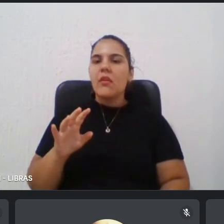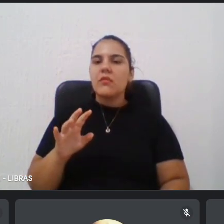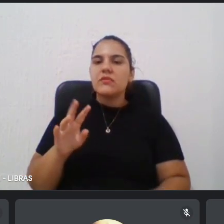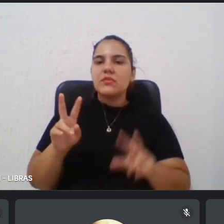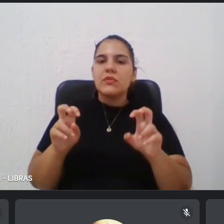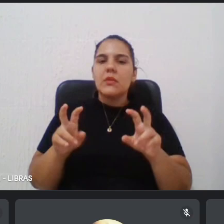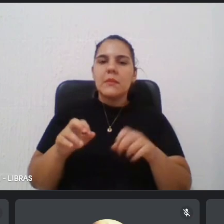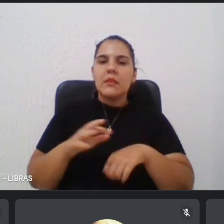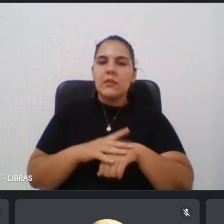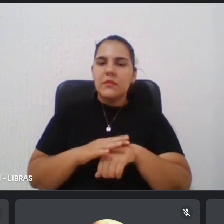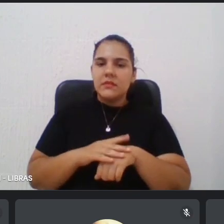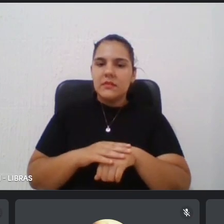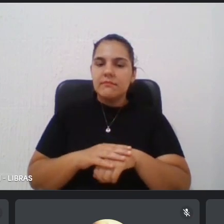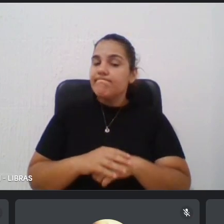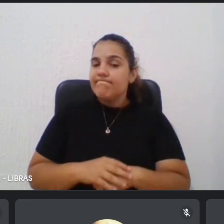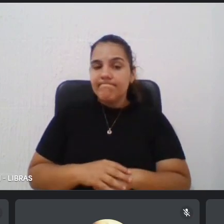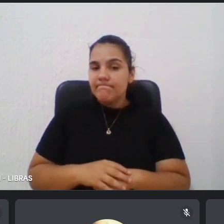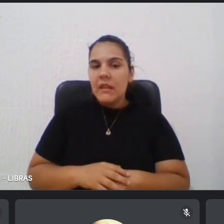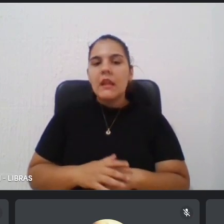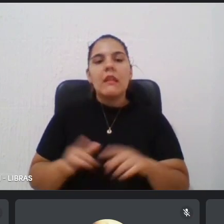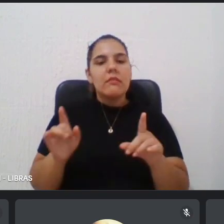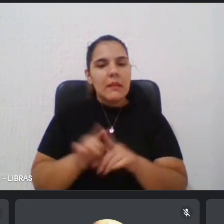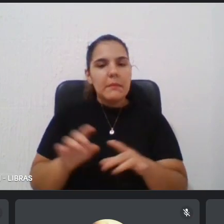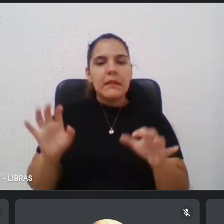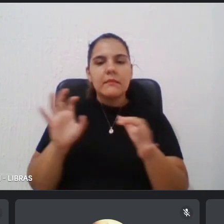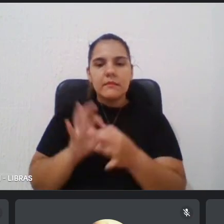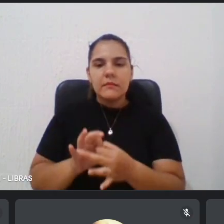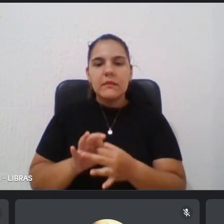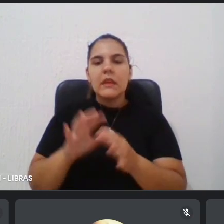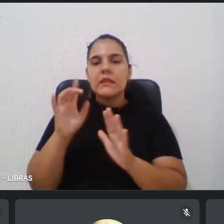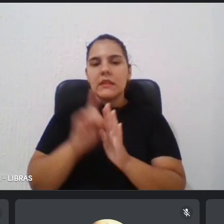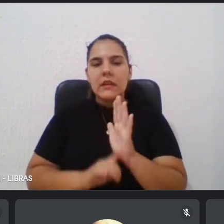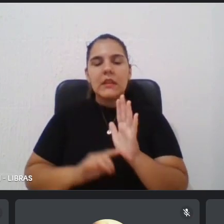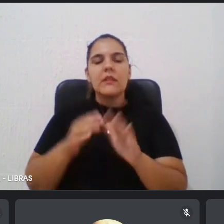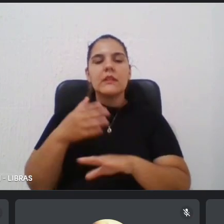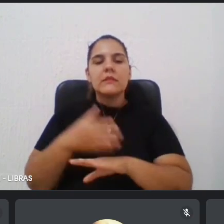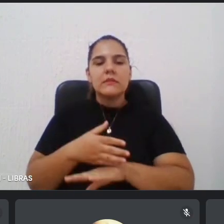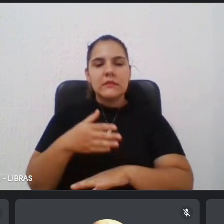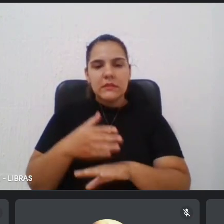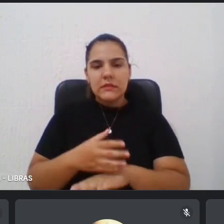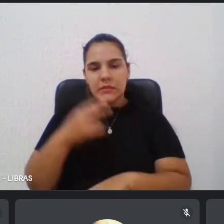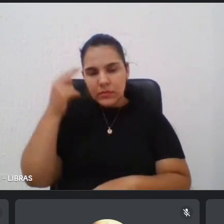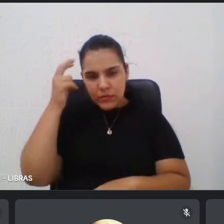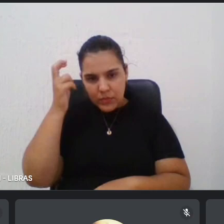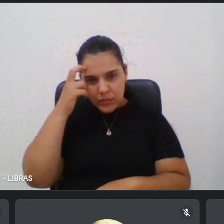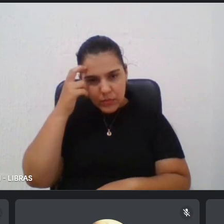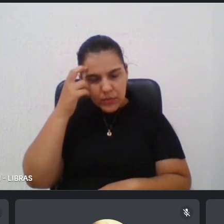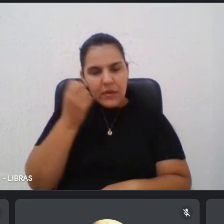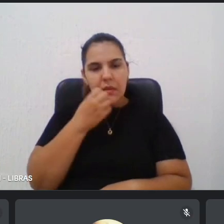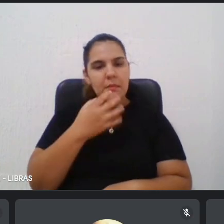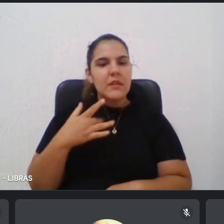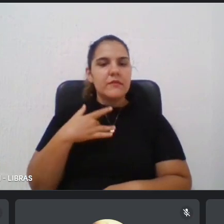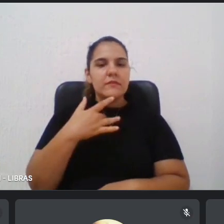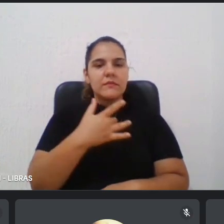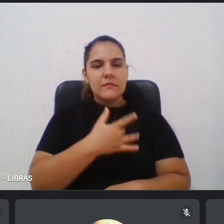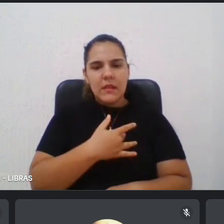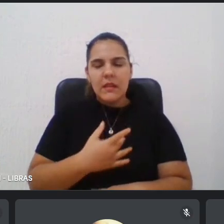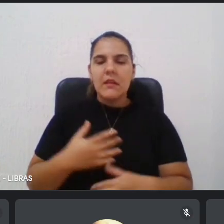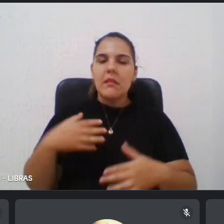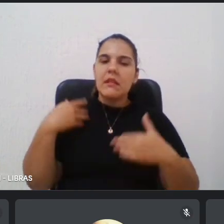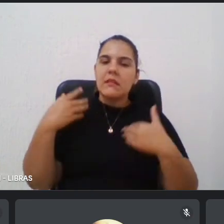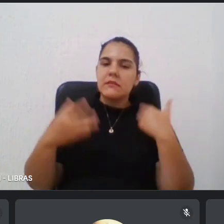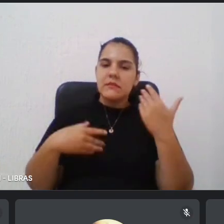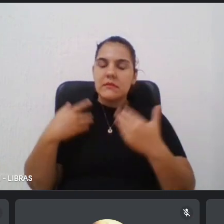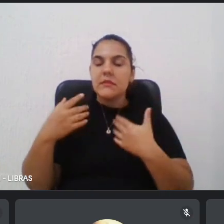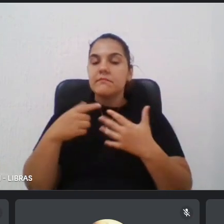correlacionado ao direito ao acesso à cultura, ao bem-estar, ao lazer. Então, gente vem desenvolvendo algumas atividades.